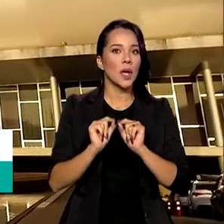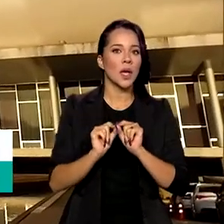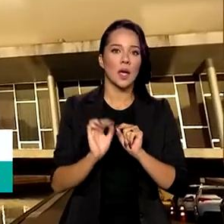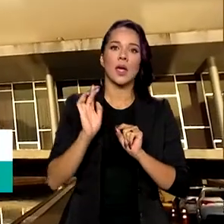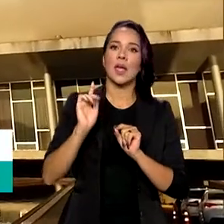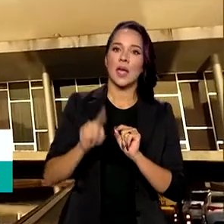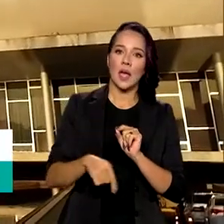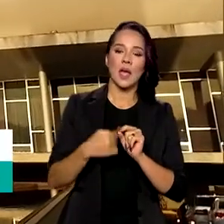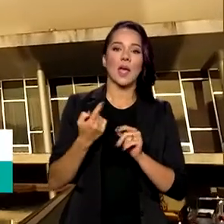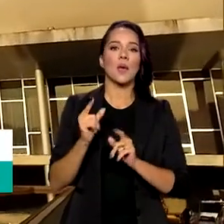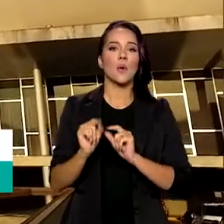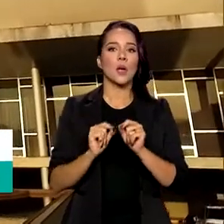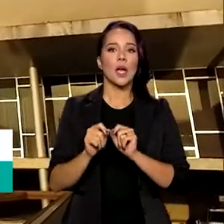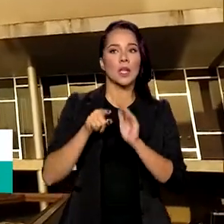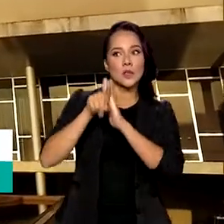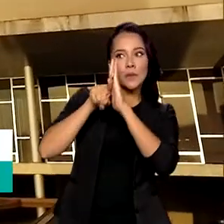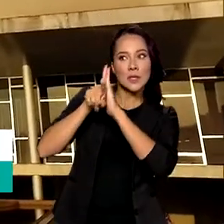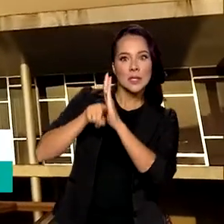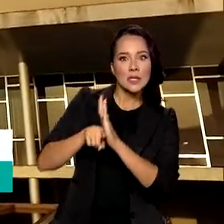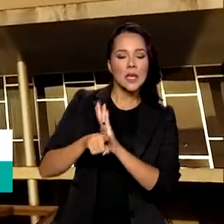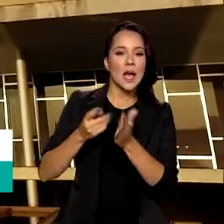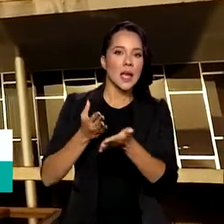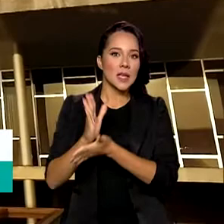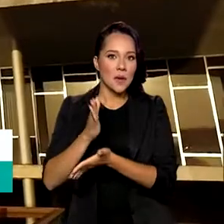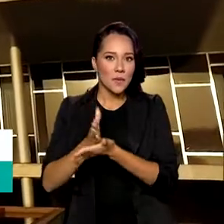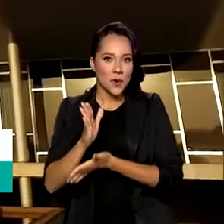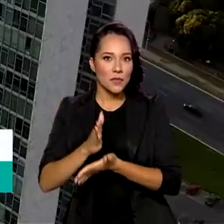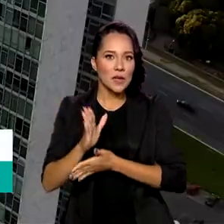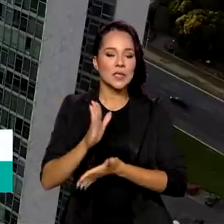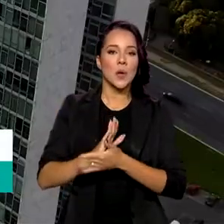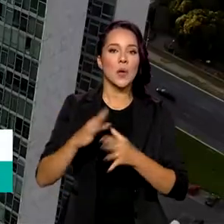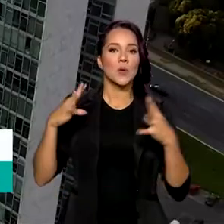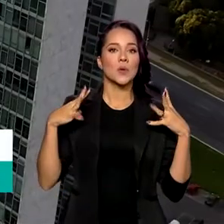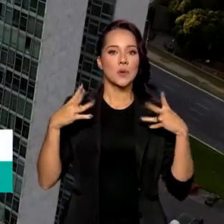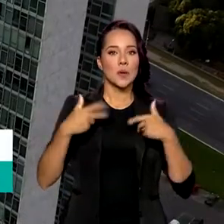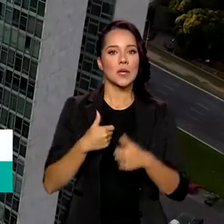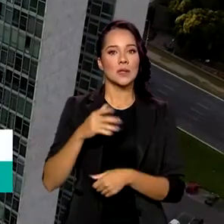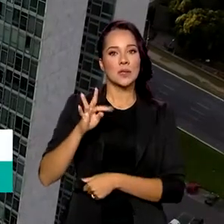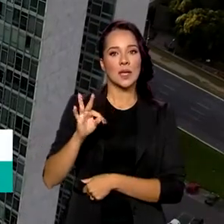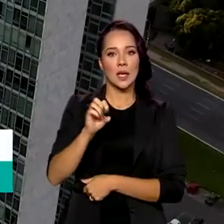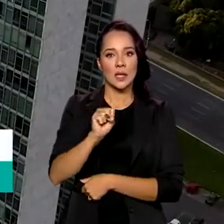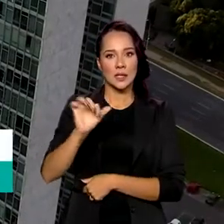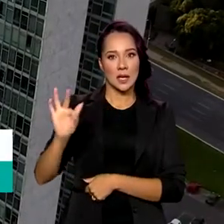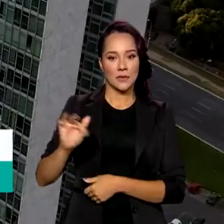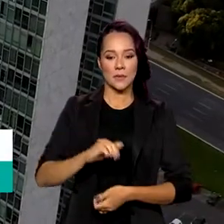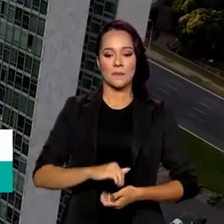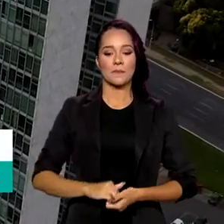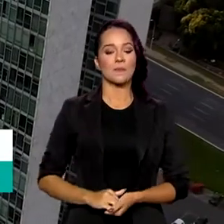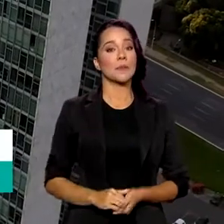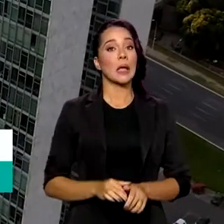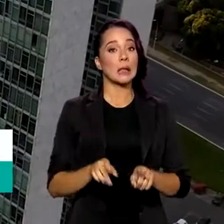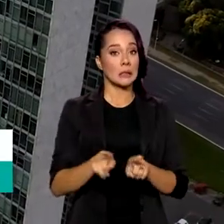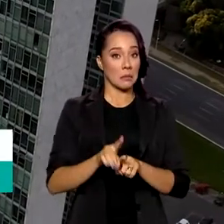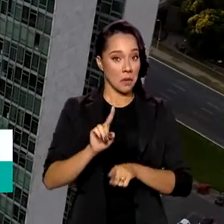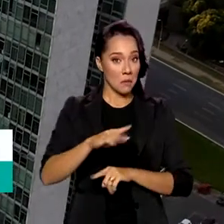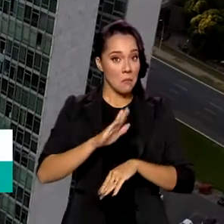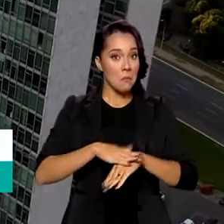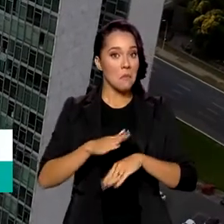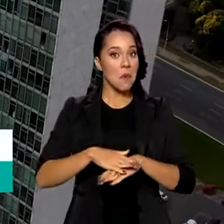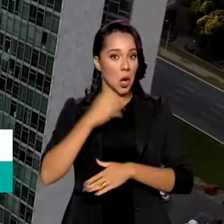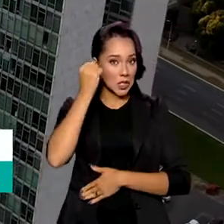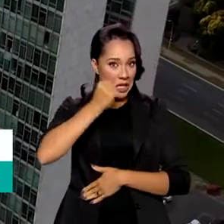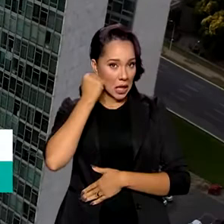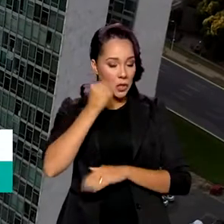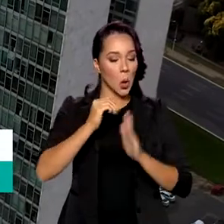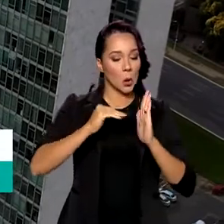justamente a Sabatina e aprovação dos ministros do Supremo Tribunal Federal é também o Senado quem